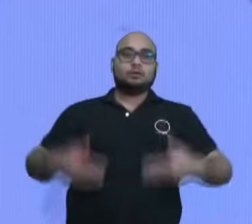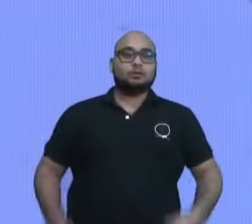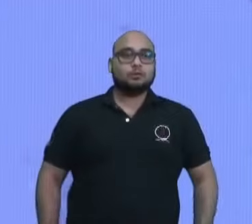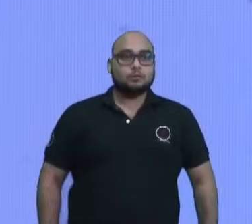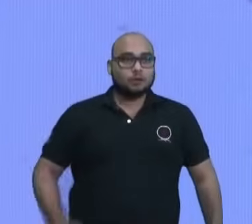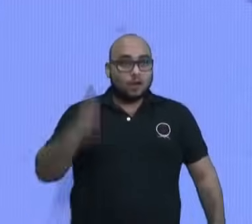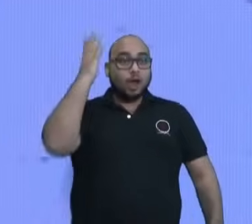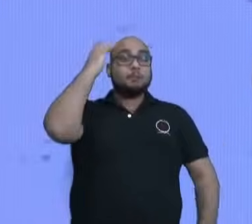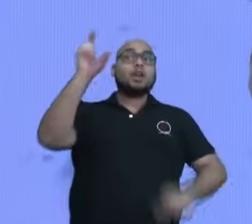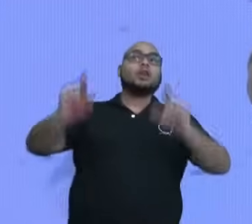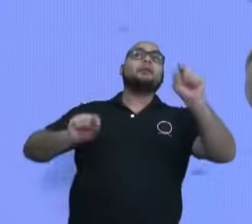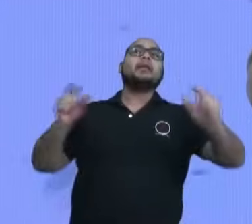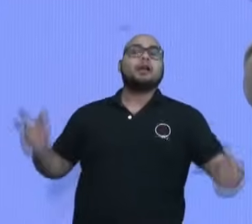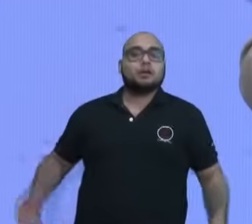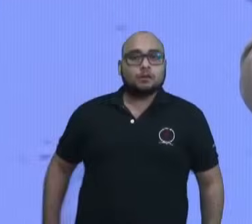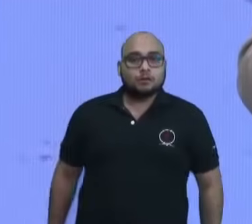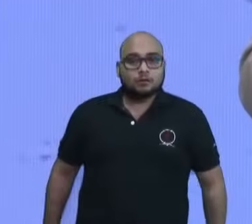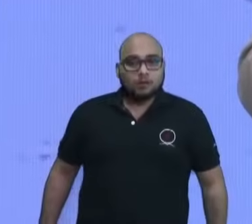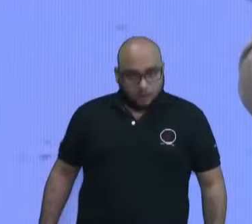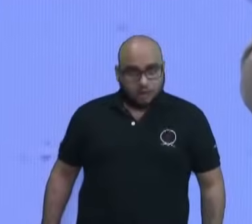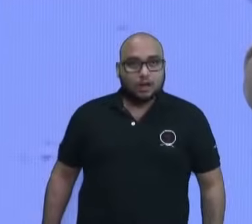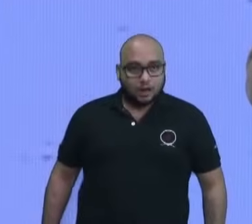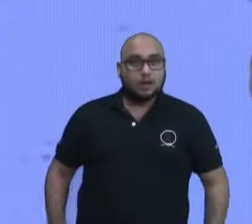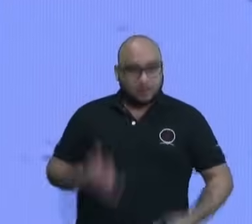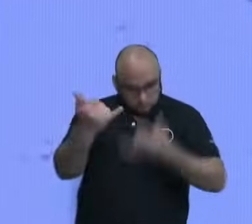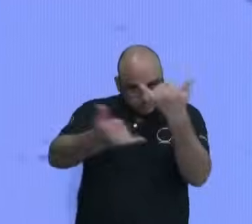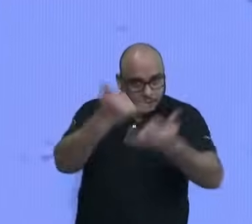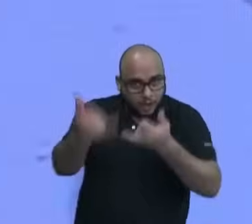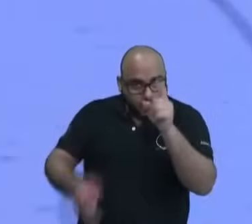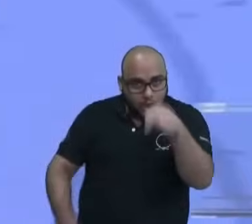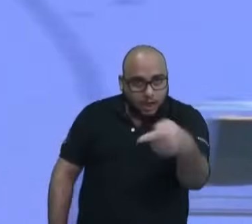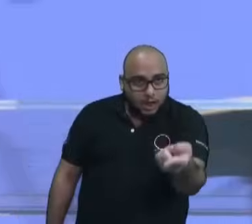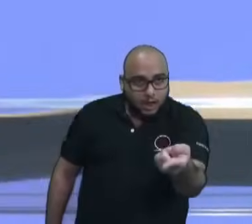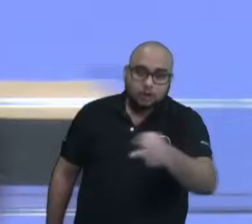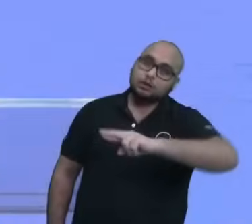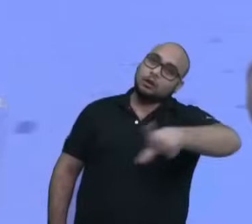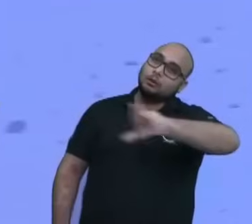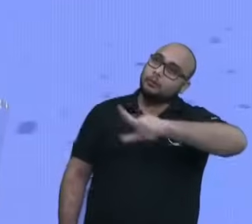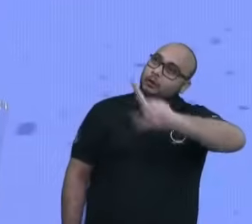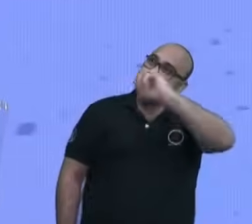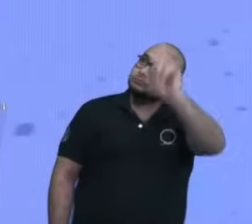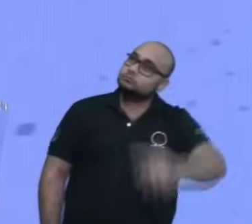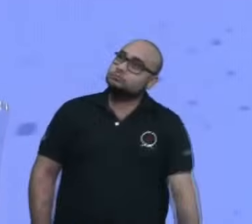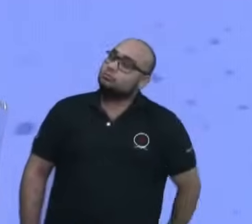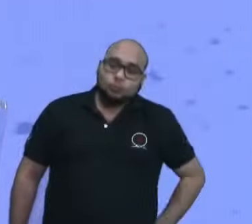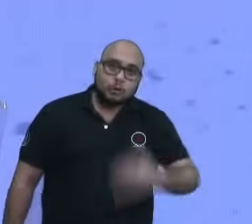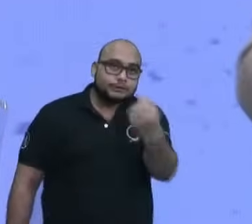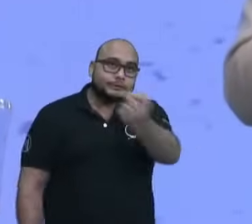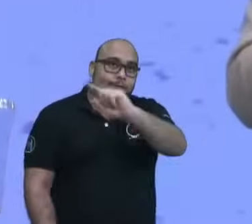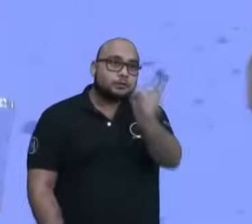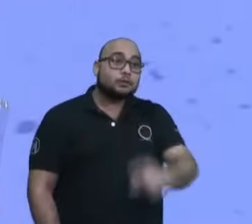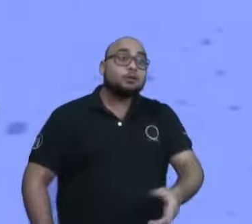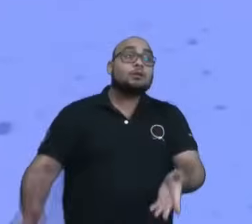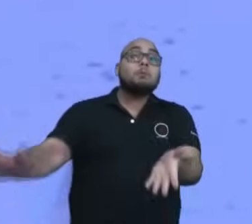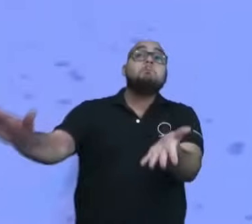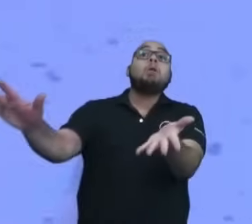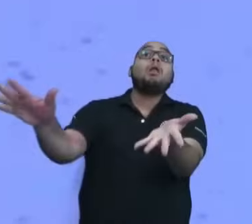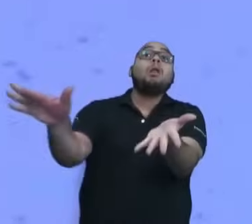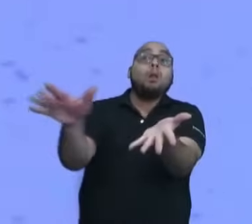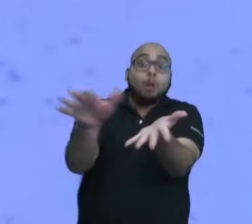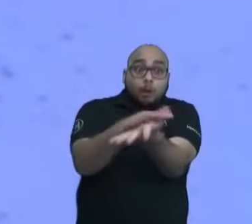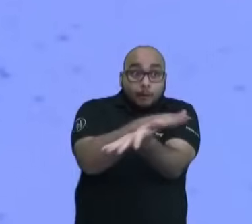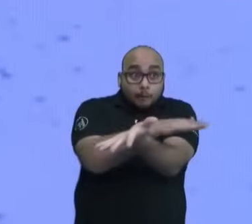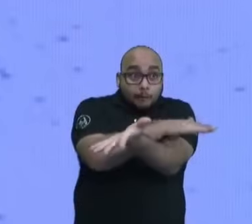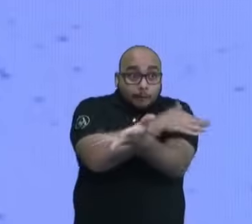é isso que isso é uma brincadeira Isso é para min aquilo de mais importante que